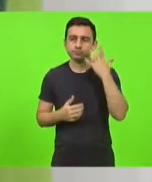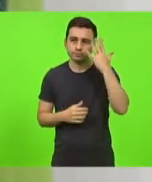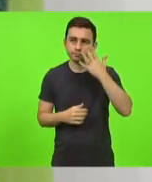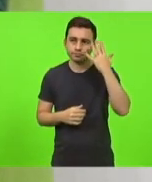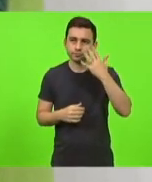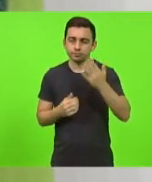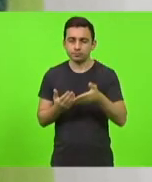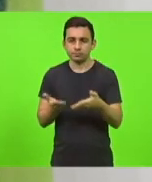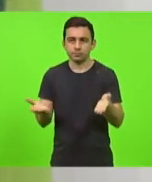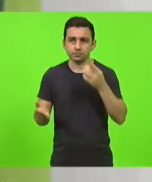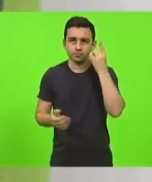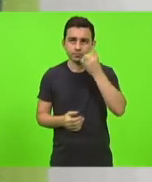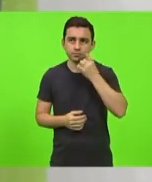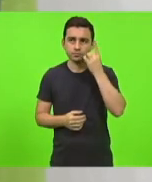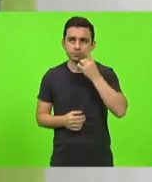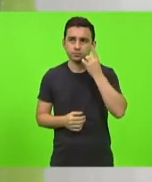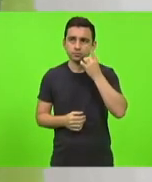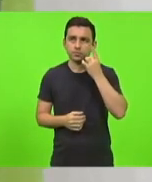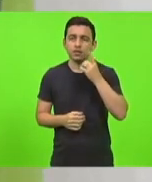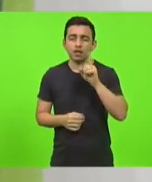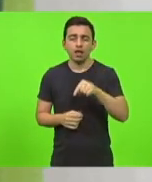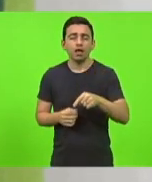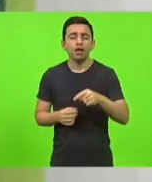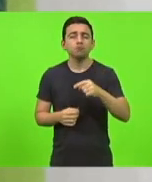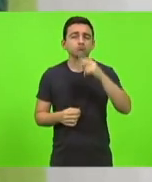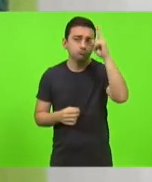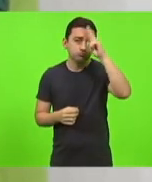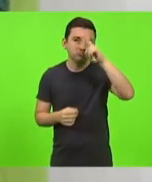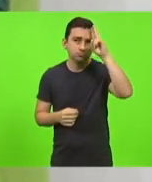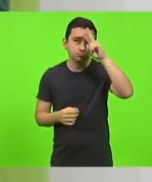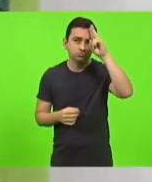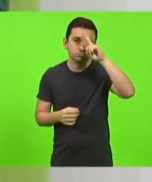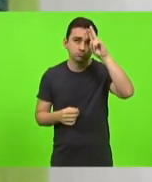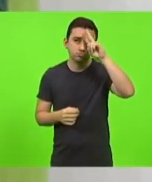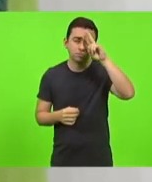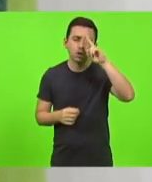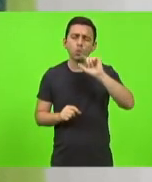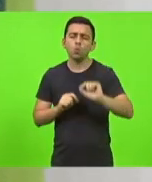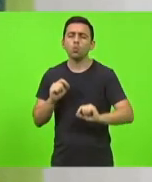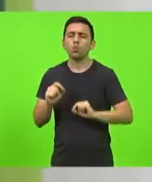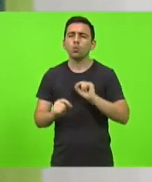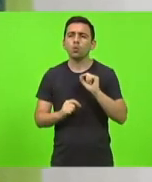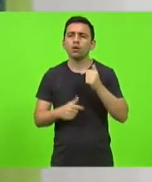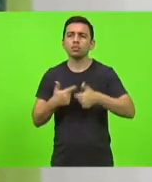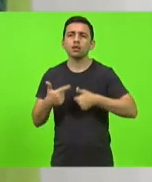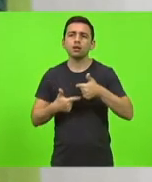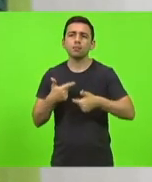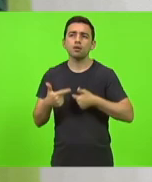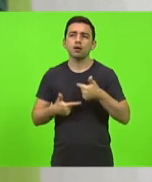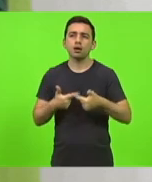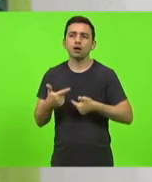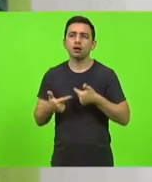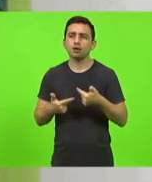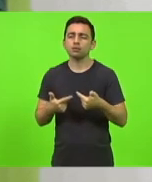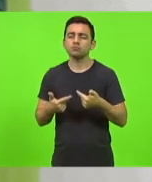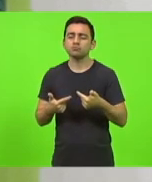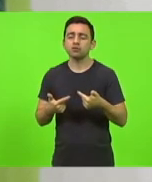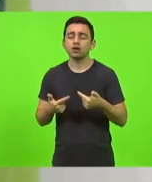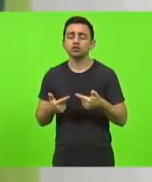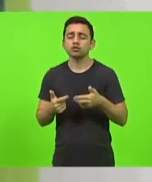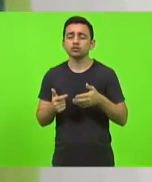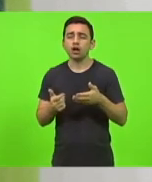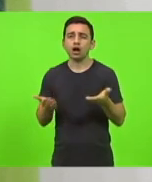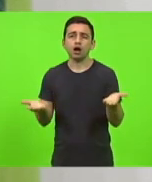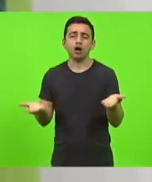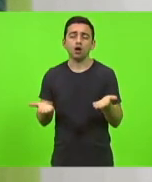colegas deputados para resgatar um pouco o que foi o trabalho para chegar no que nós chegamos hoje. Em